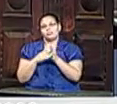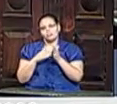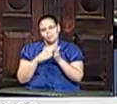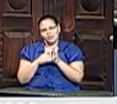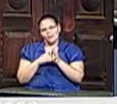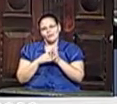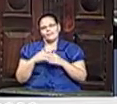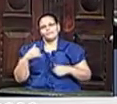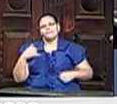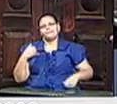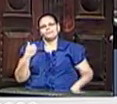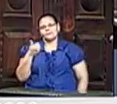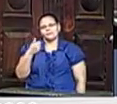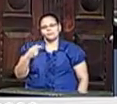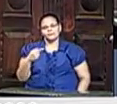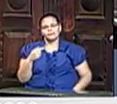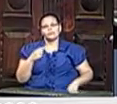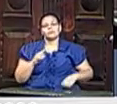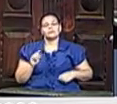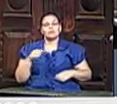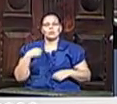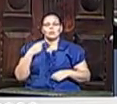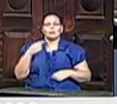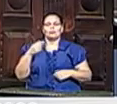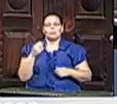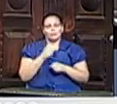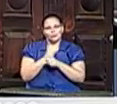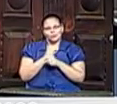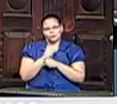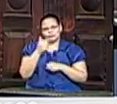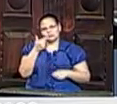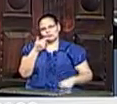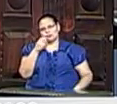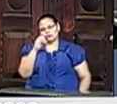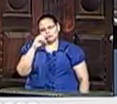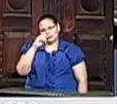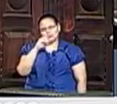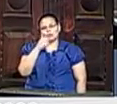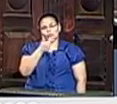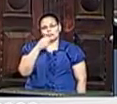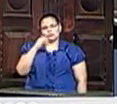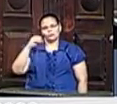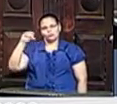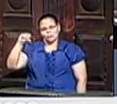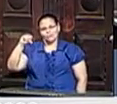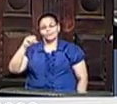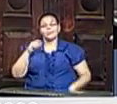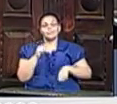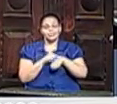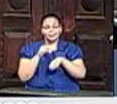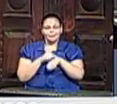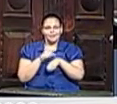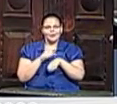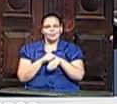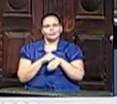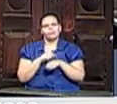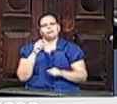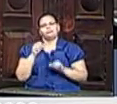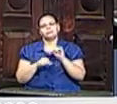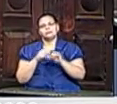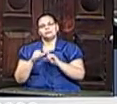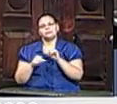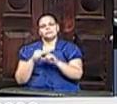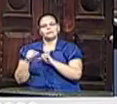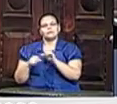entrou em vigor, que essa emenda constitucional, embora de 2009, ela teve que observar um tempo de transição para que seus